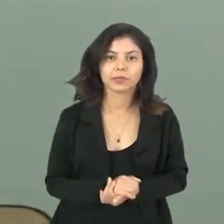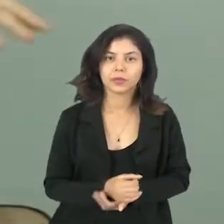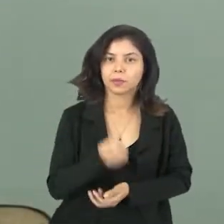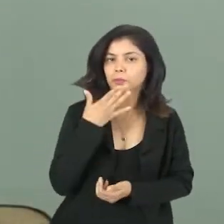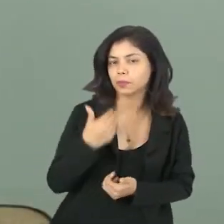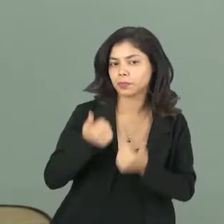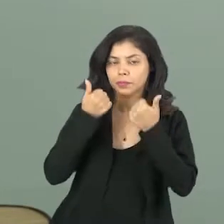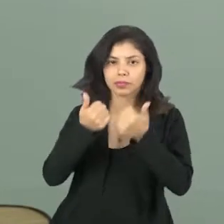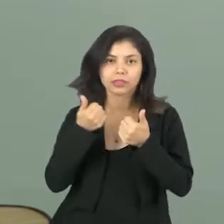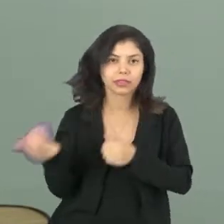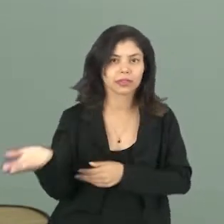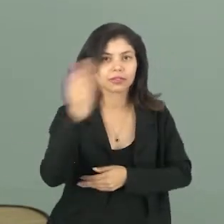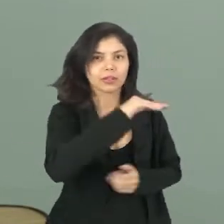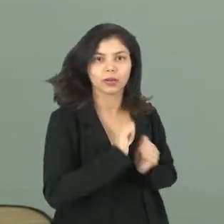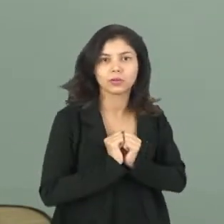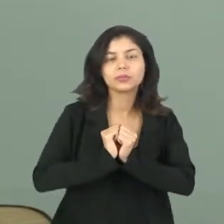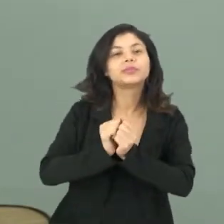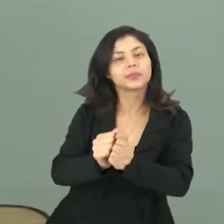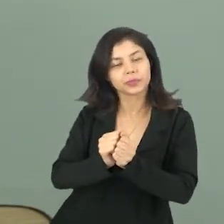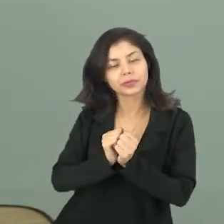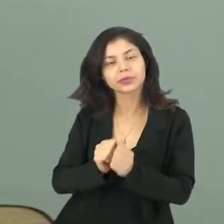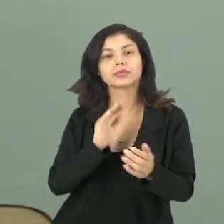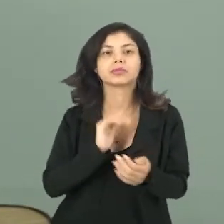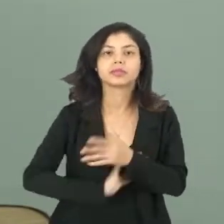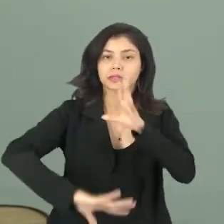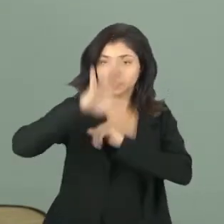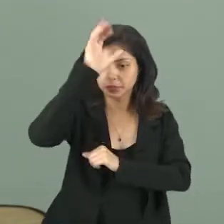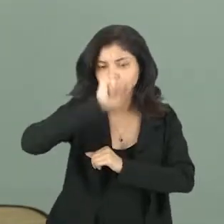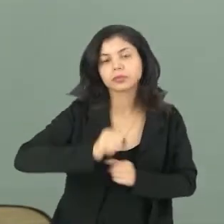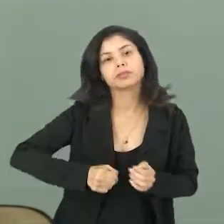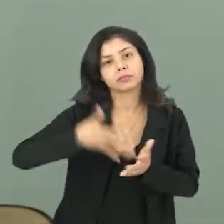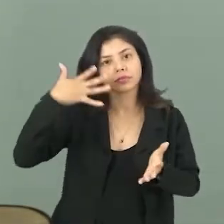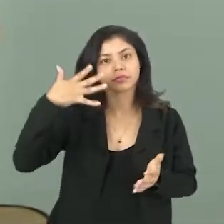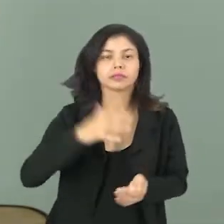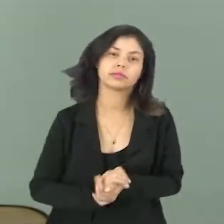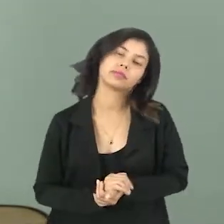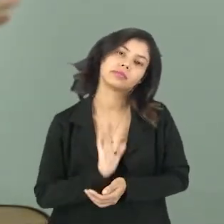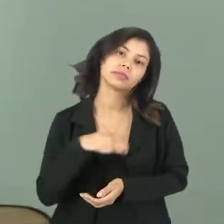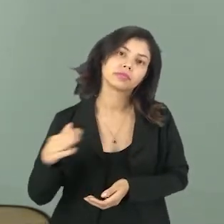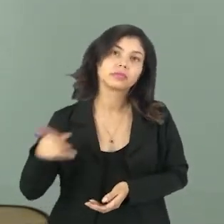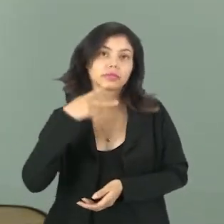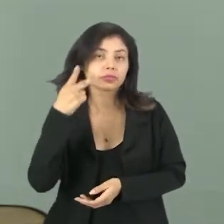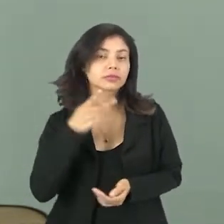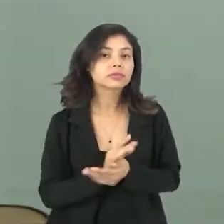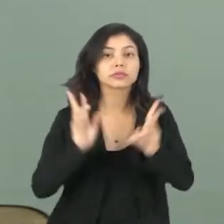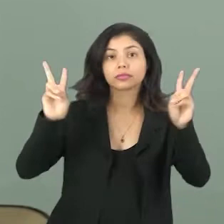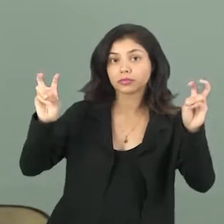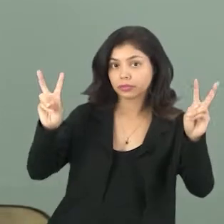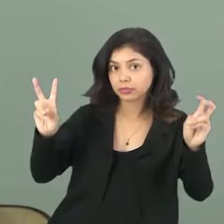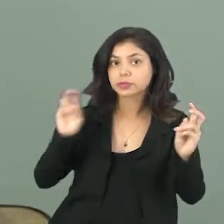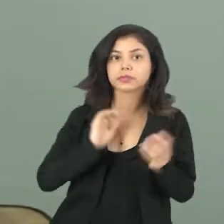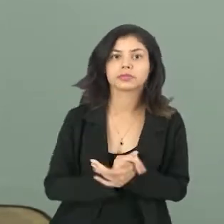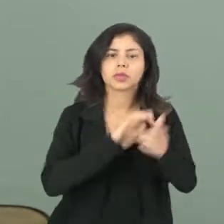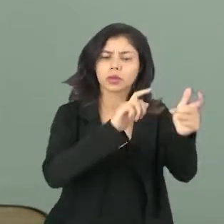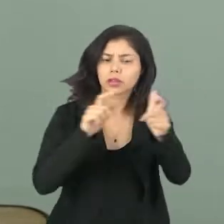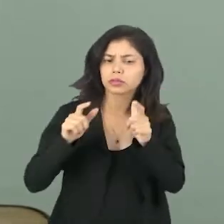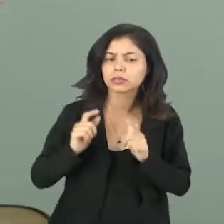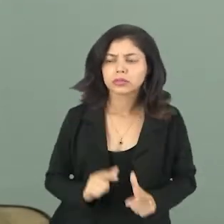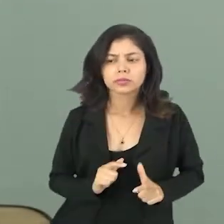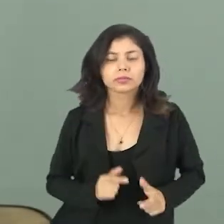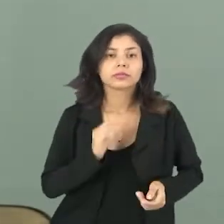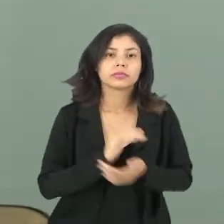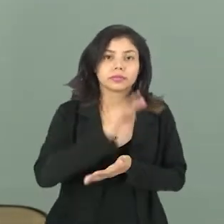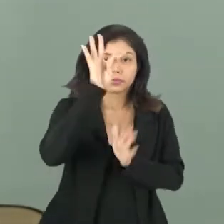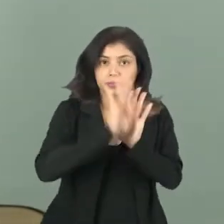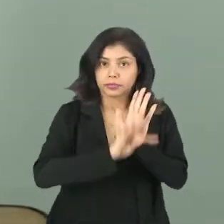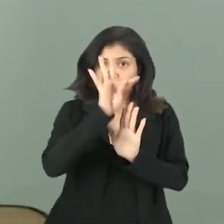muito bem então vem comigo para a gente aprender bastante quando falamos então sobre localizar informações